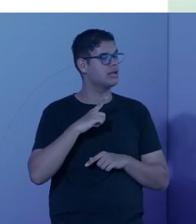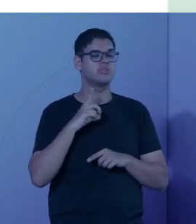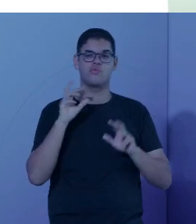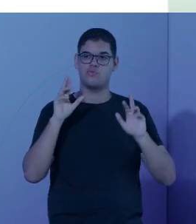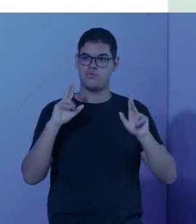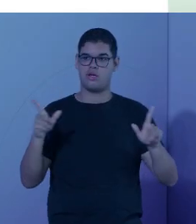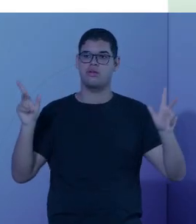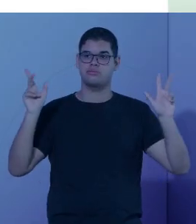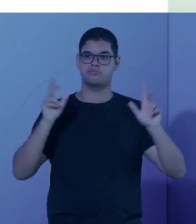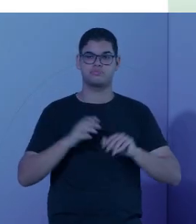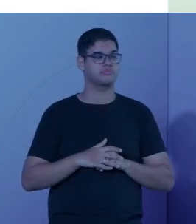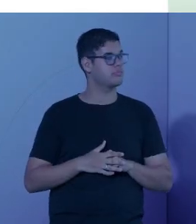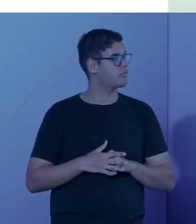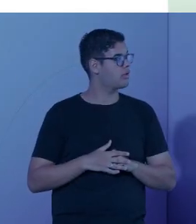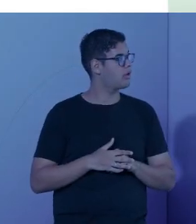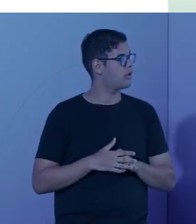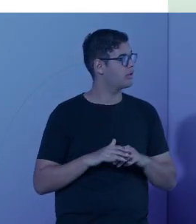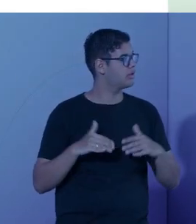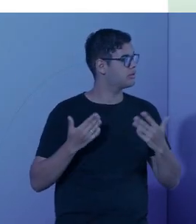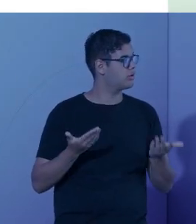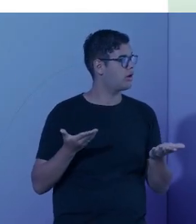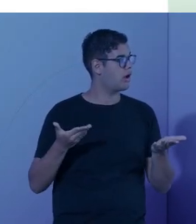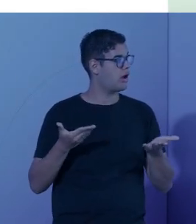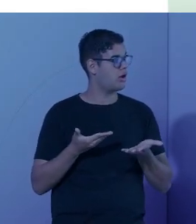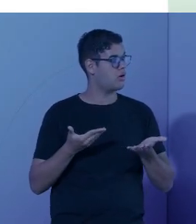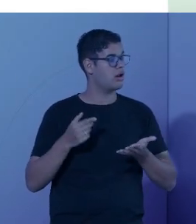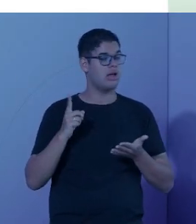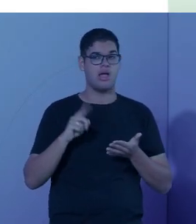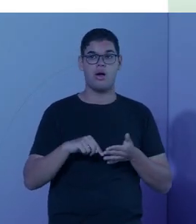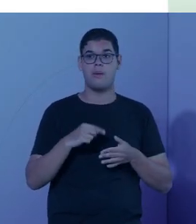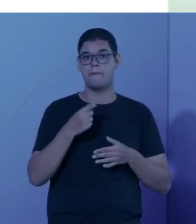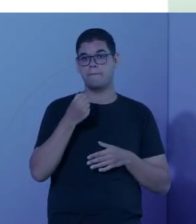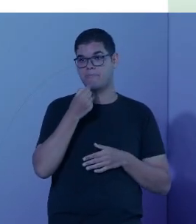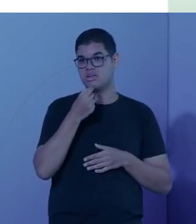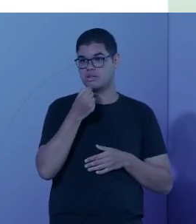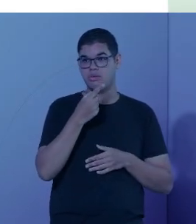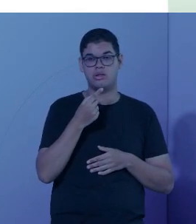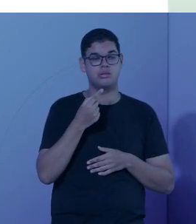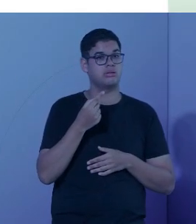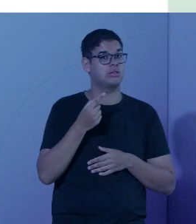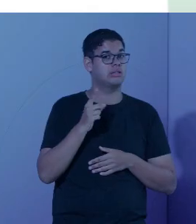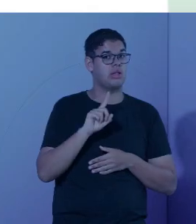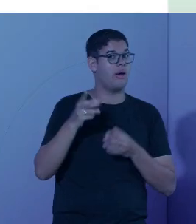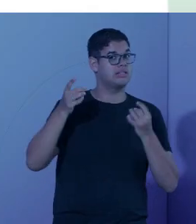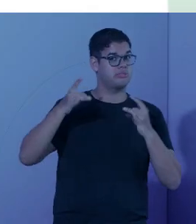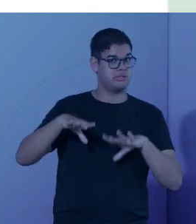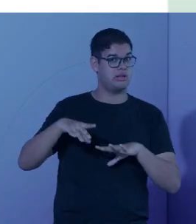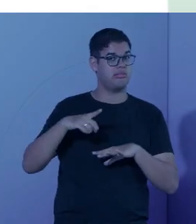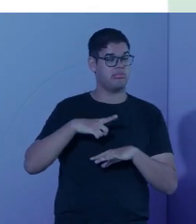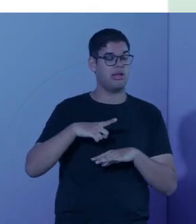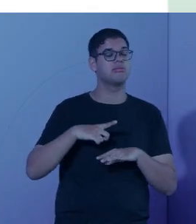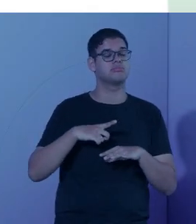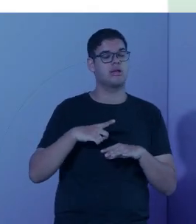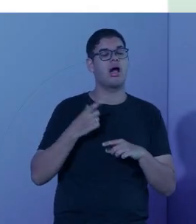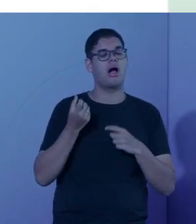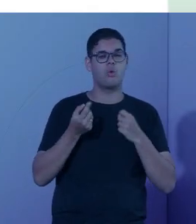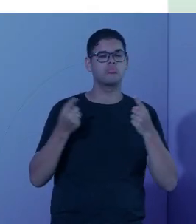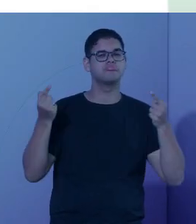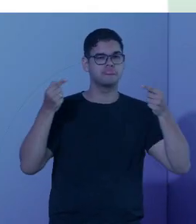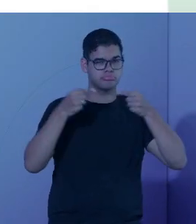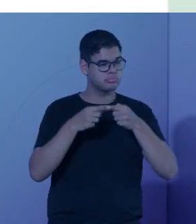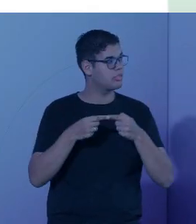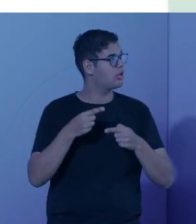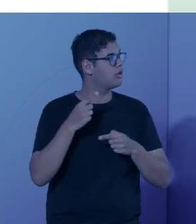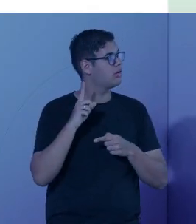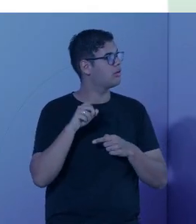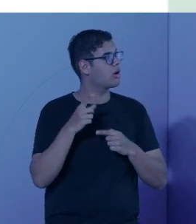No caso do medicamento não dispensado ou que contém dados incompatíveis, a média é de 621 para a